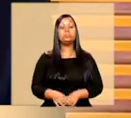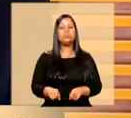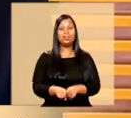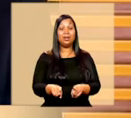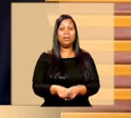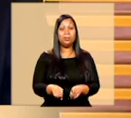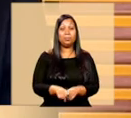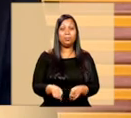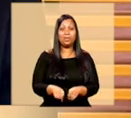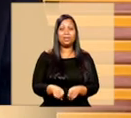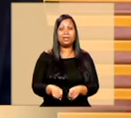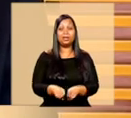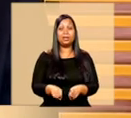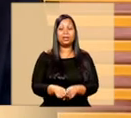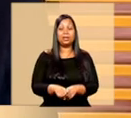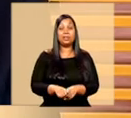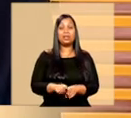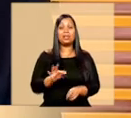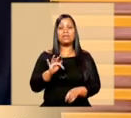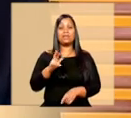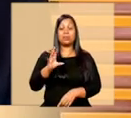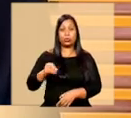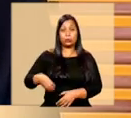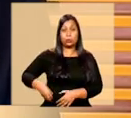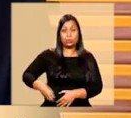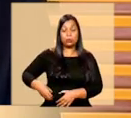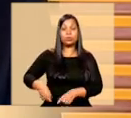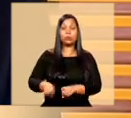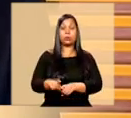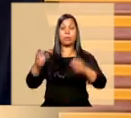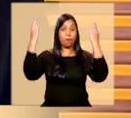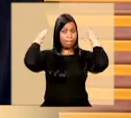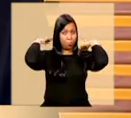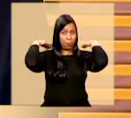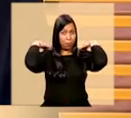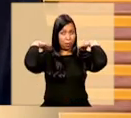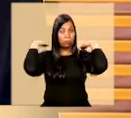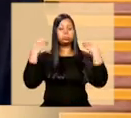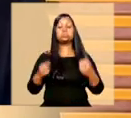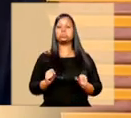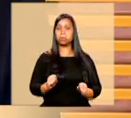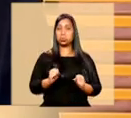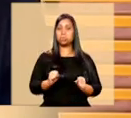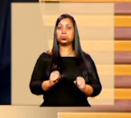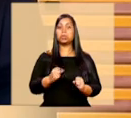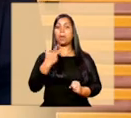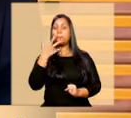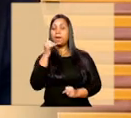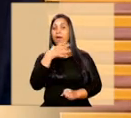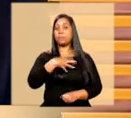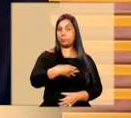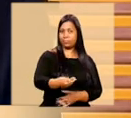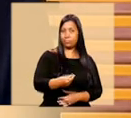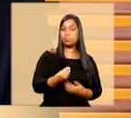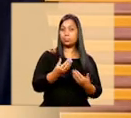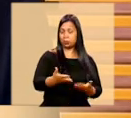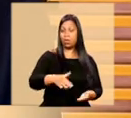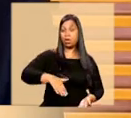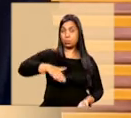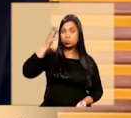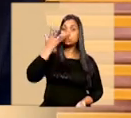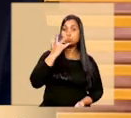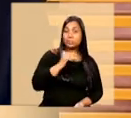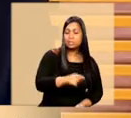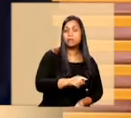rins. Ela pode doar parte do fígado e parte do pulmão. Esses casos são geralmente de pai para filhos,